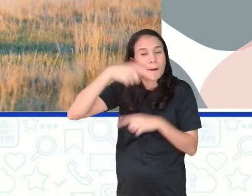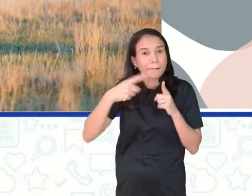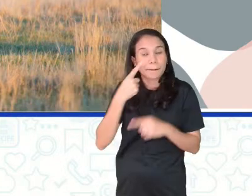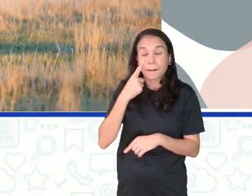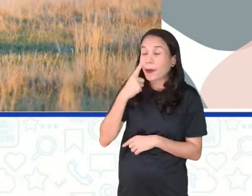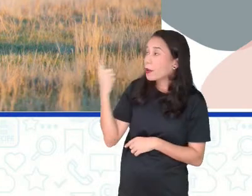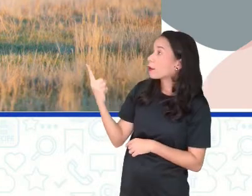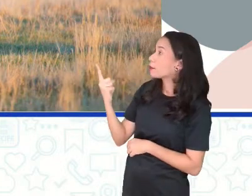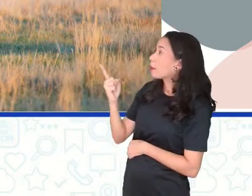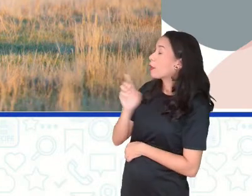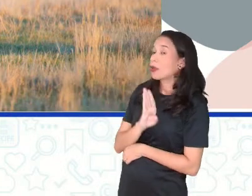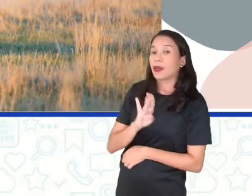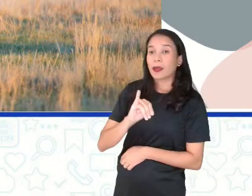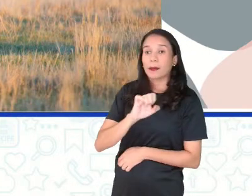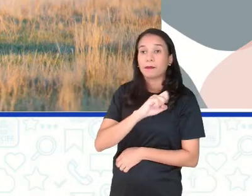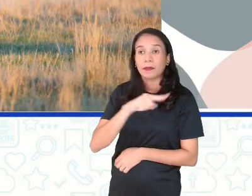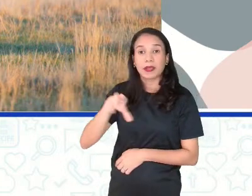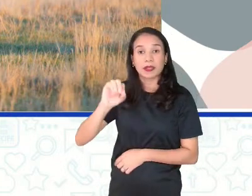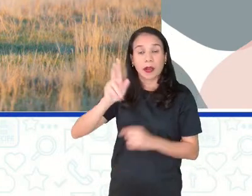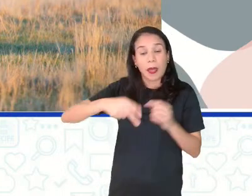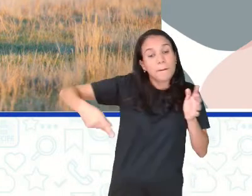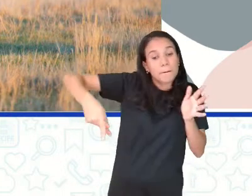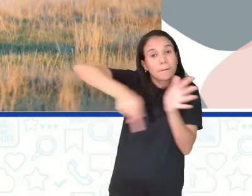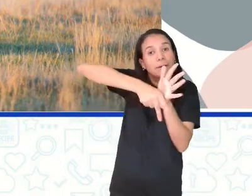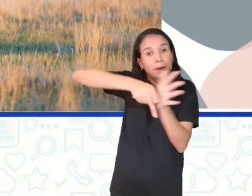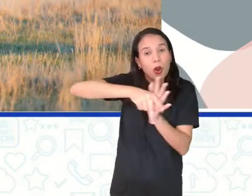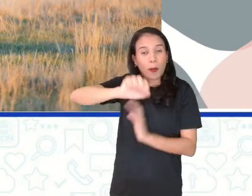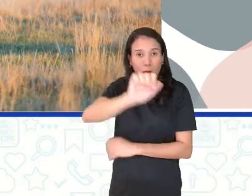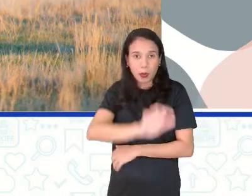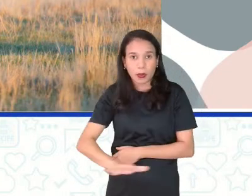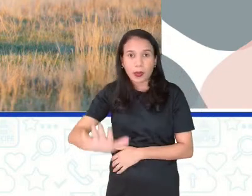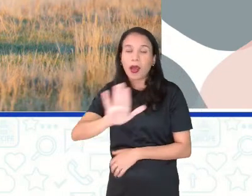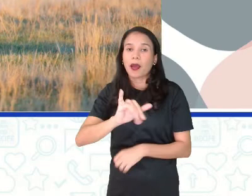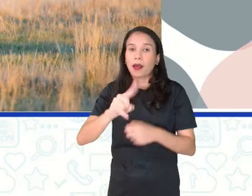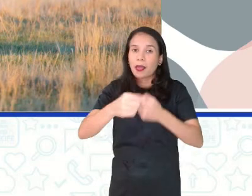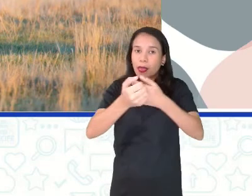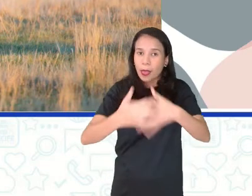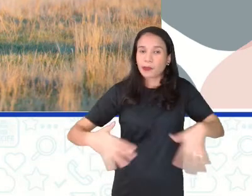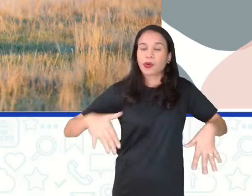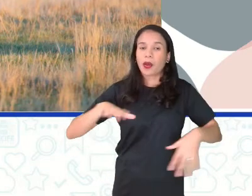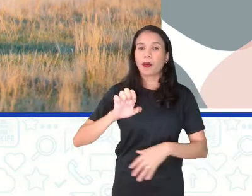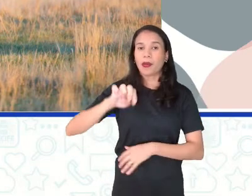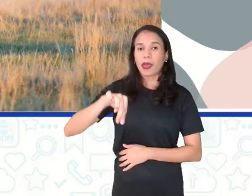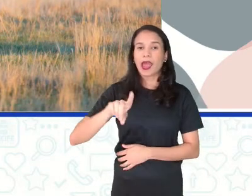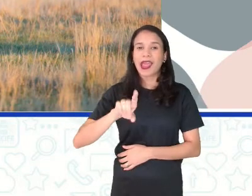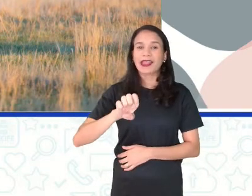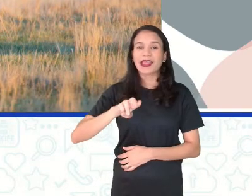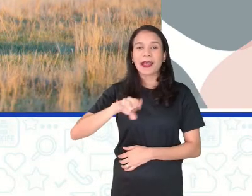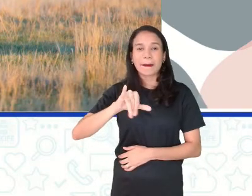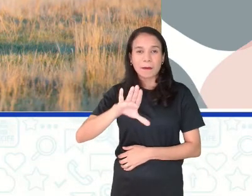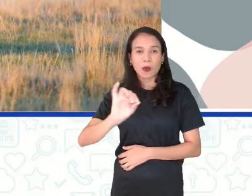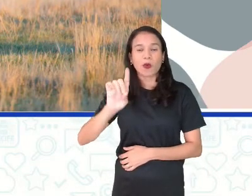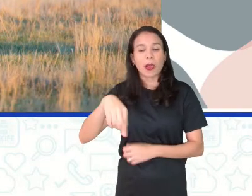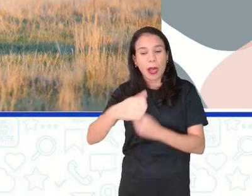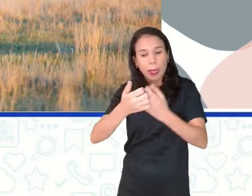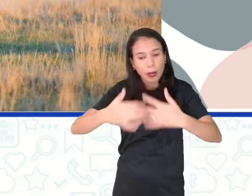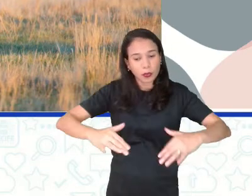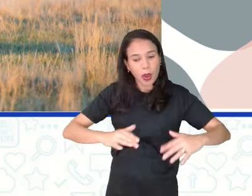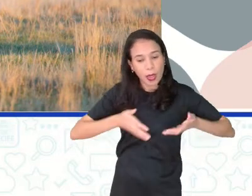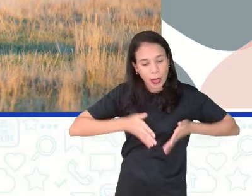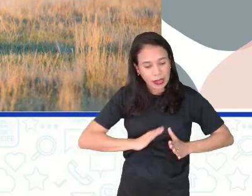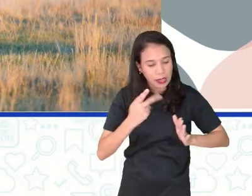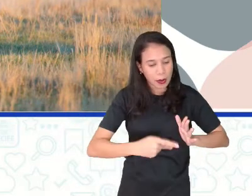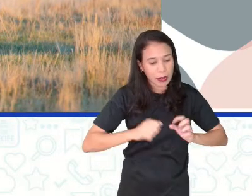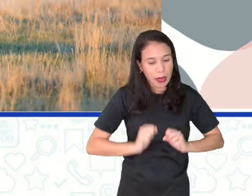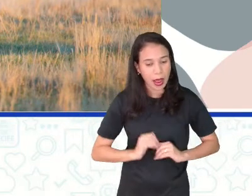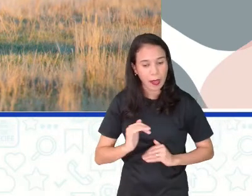ele é natural, ele é endêmico desta área, né? Endêmico é justamente o animal que evoluiu, que nasceu ali.